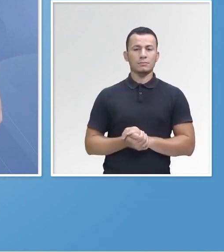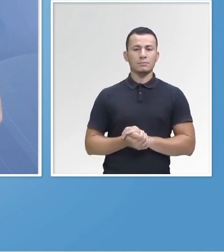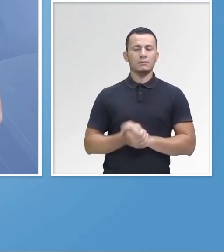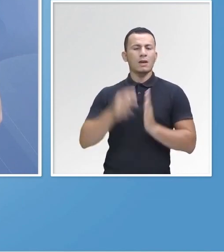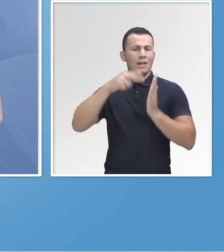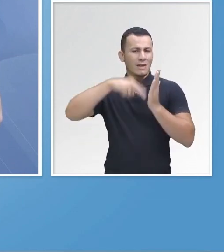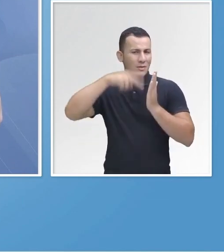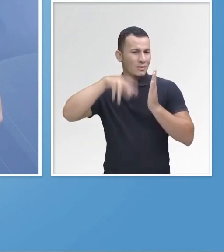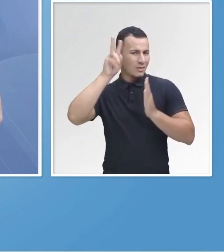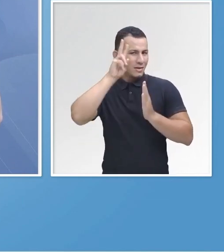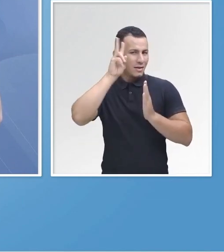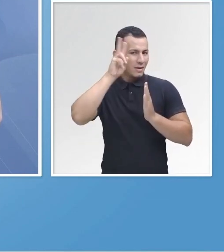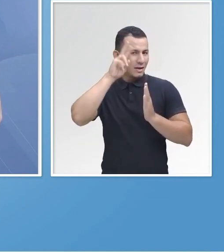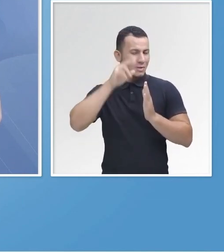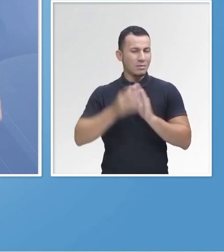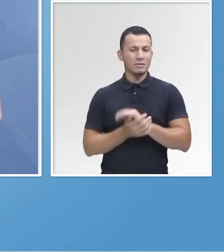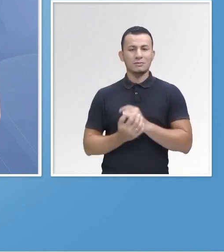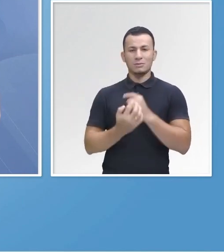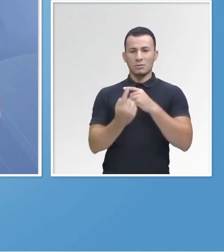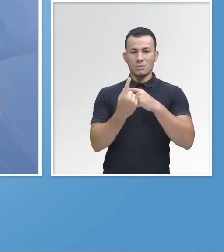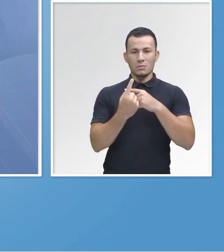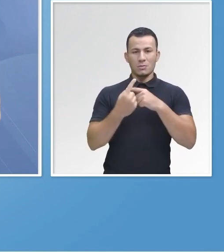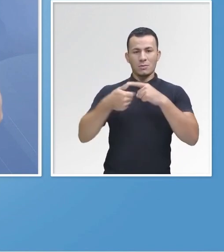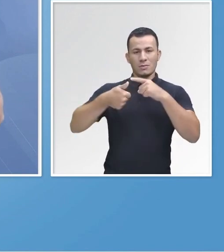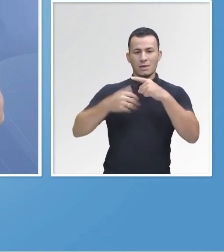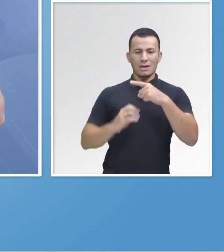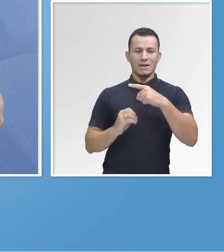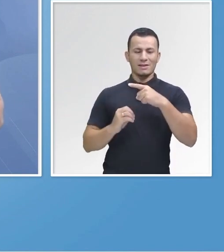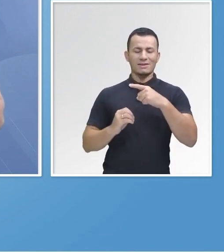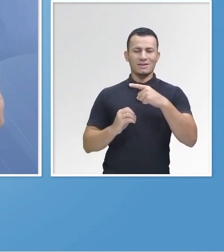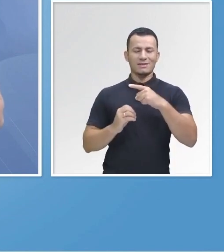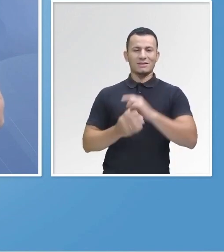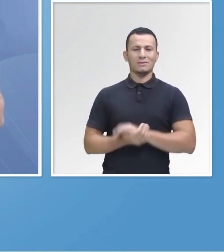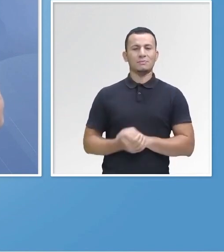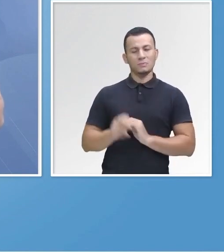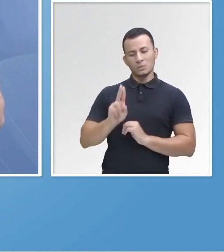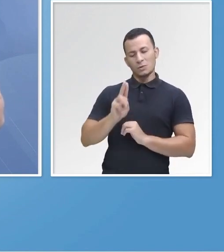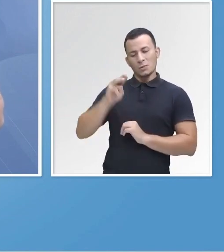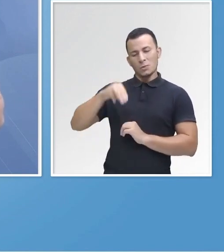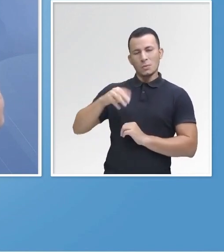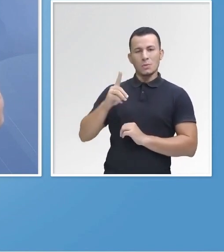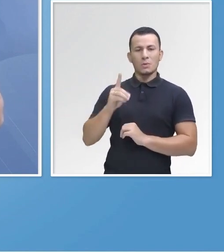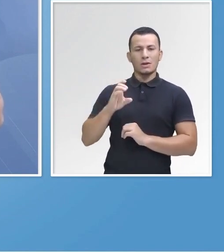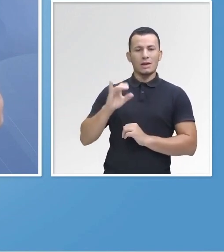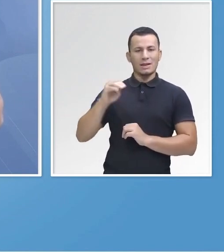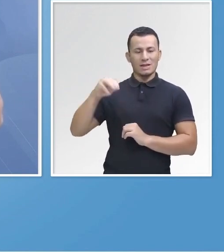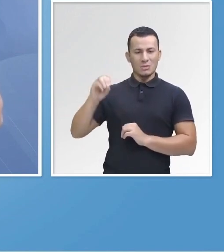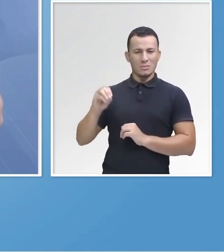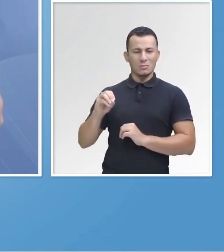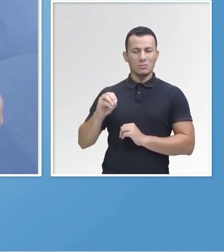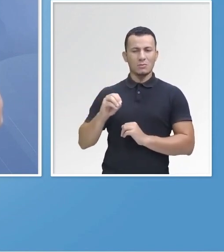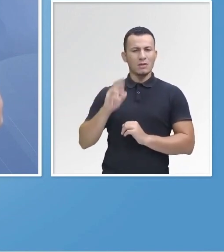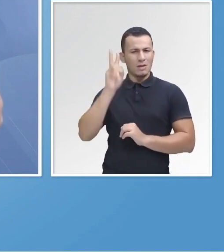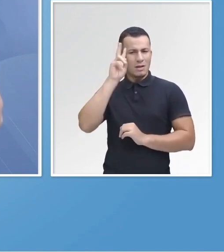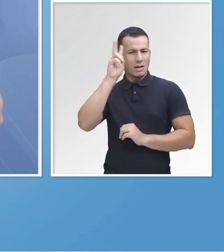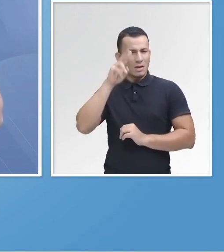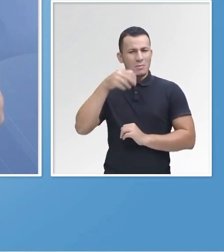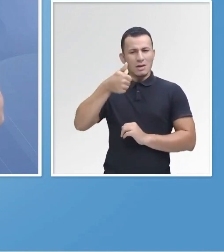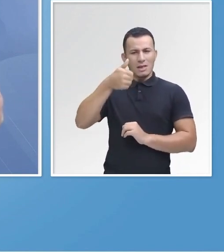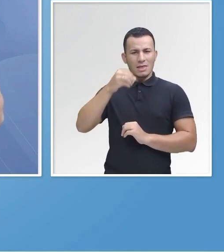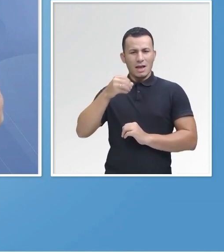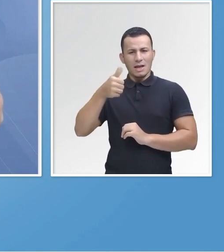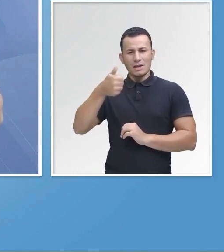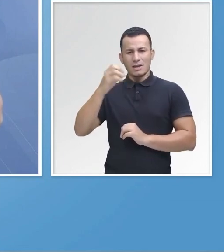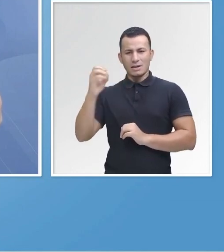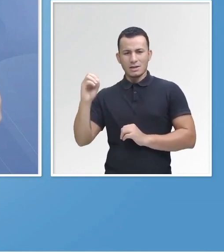faz a leitura disso décimo lembre quando nós temos 10 100 ou 1000 como é que faz a leitura décimo